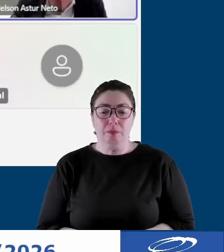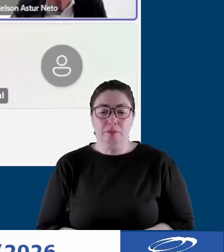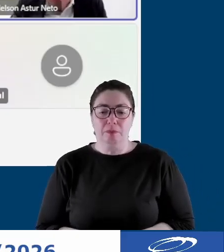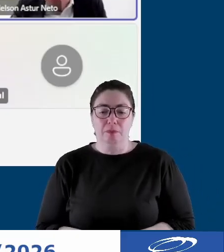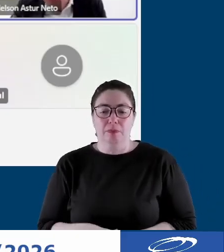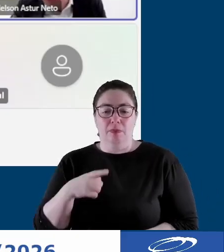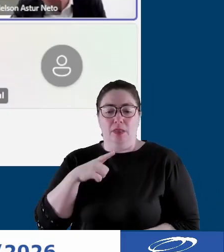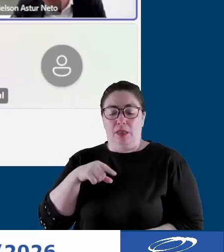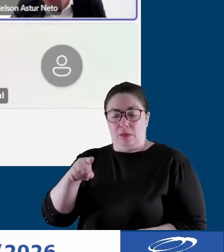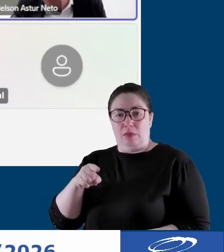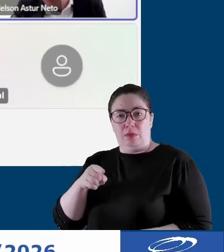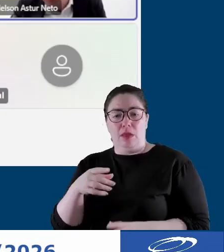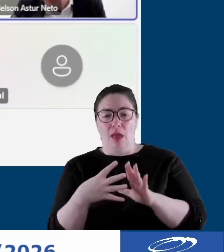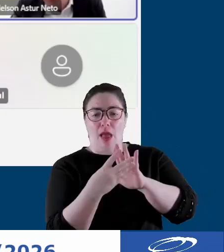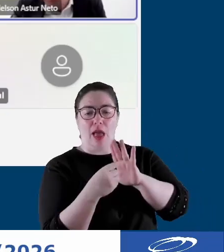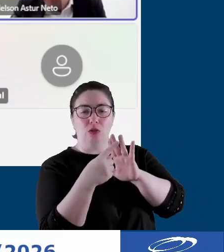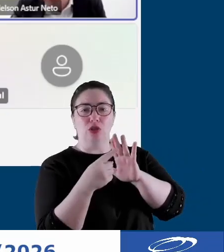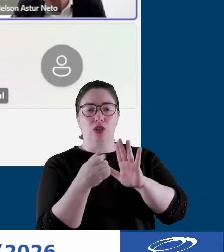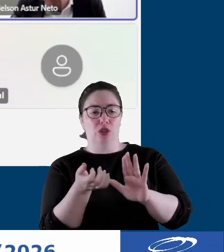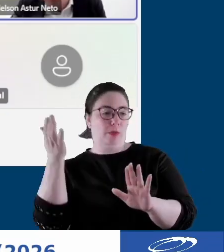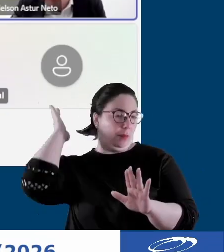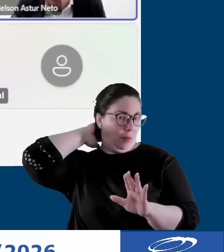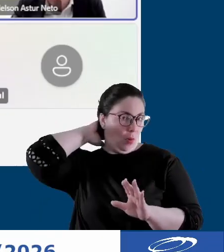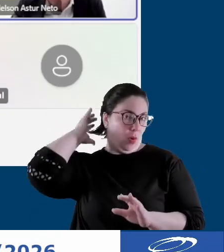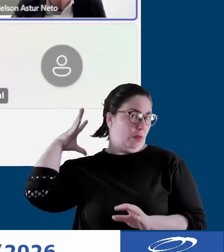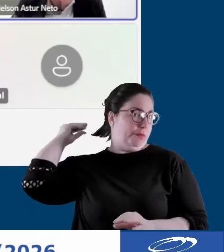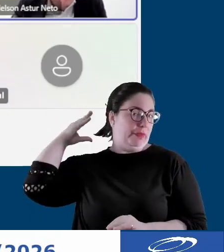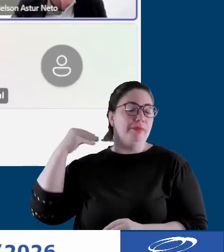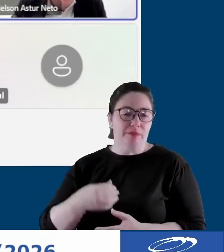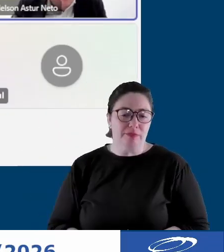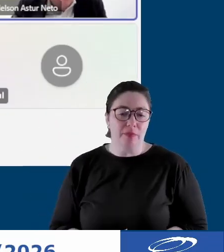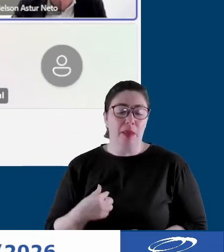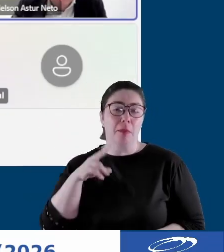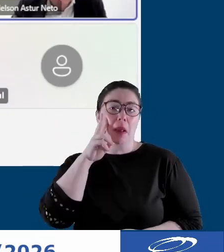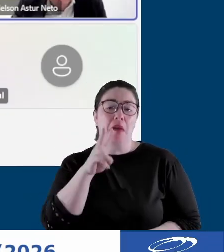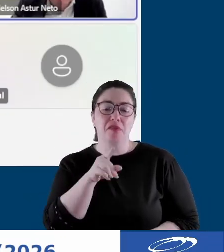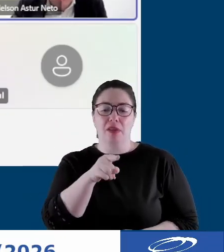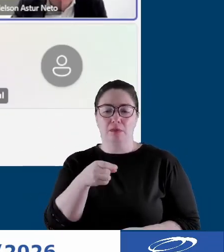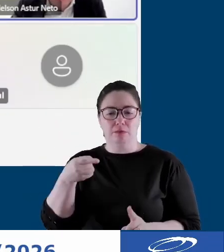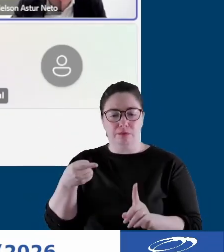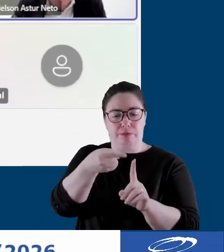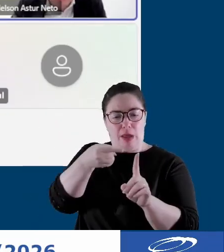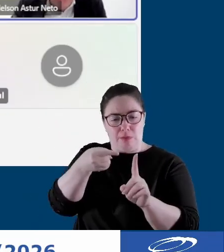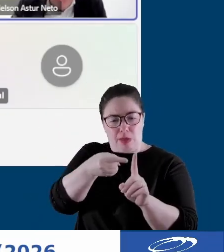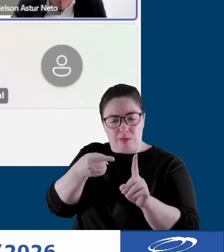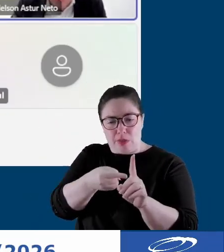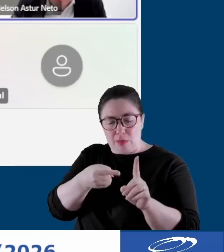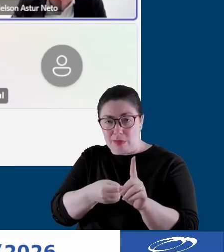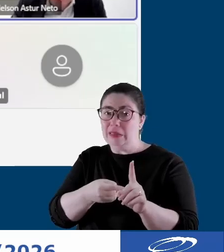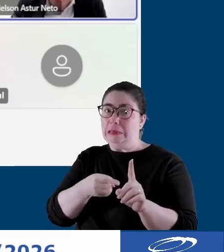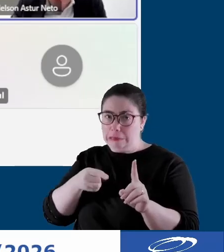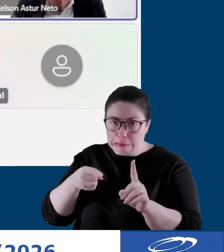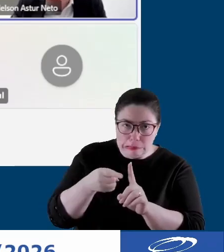dar estabilidade com a troca do parafuso e a fixação até a pelve, sendo mais agressivo. Às